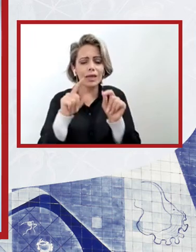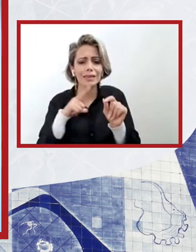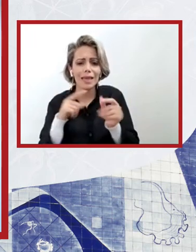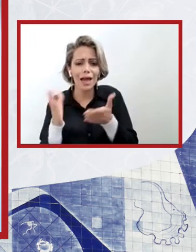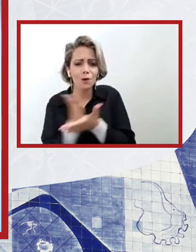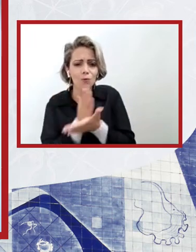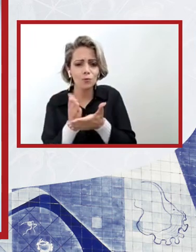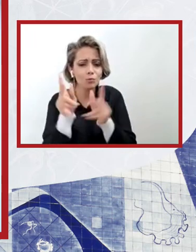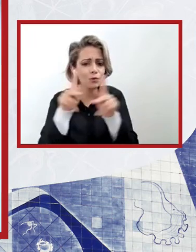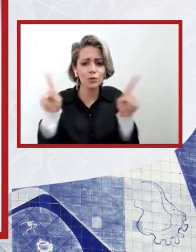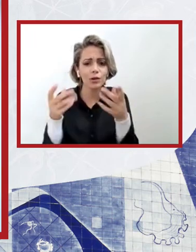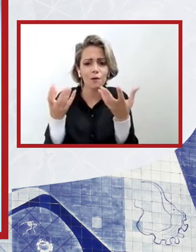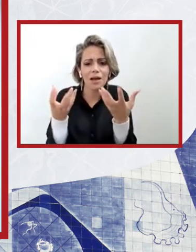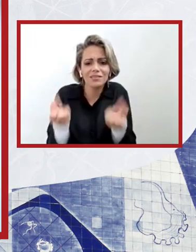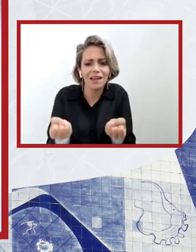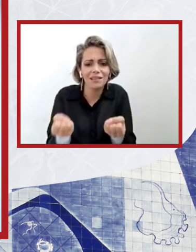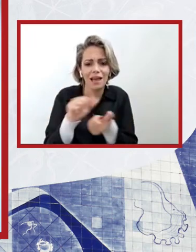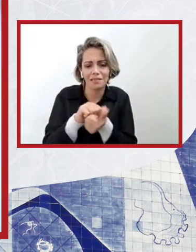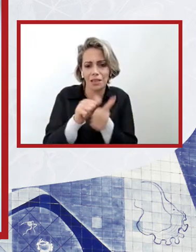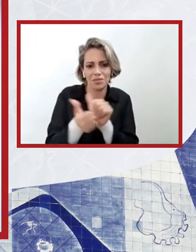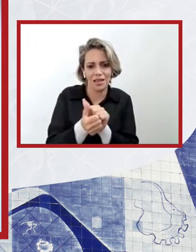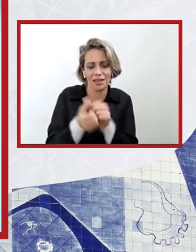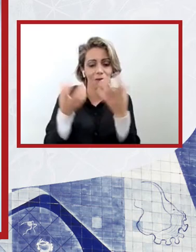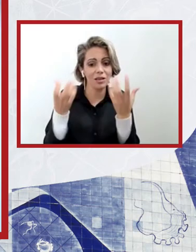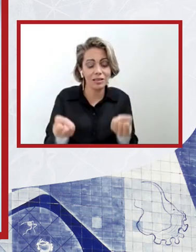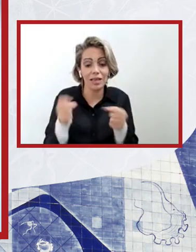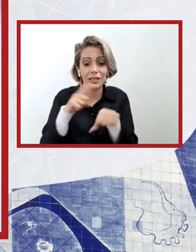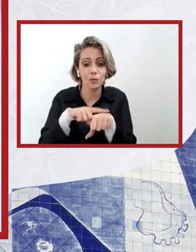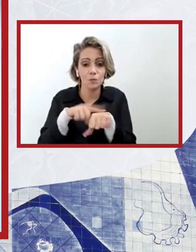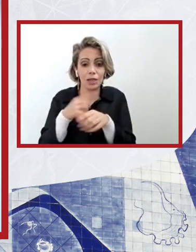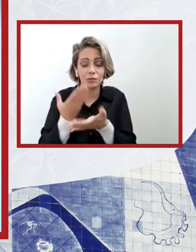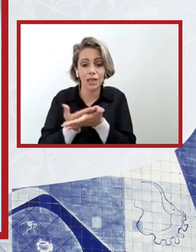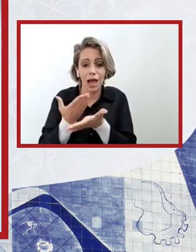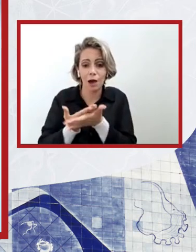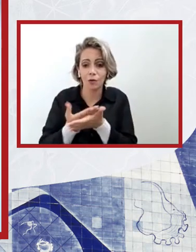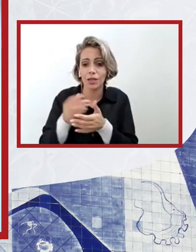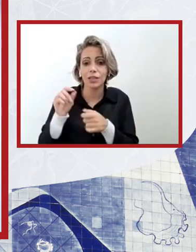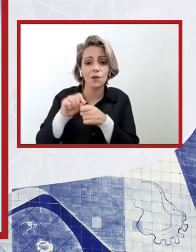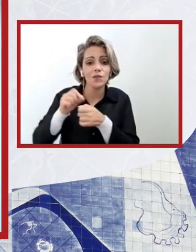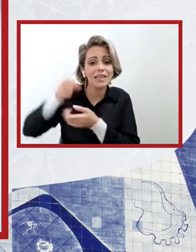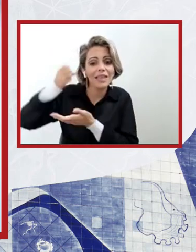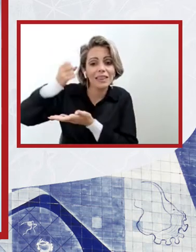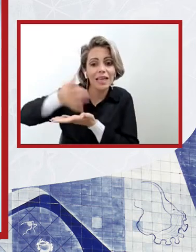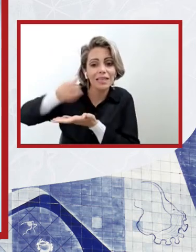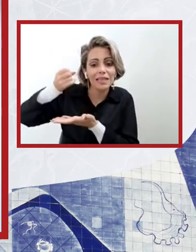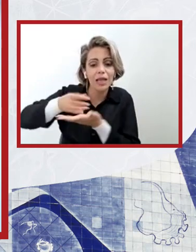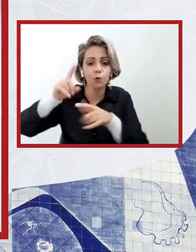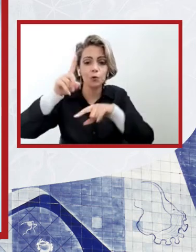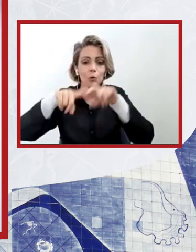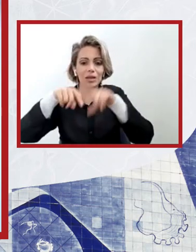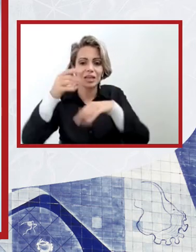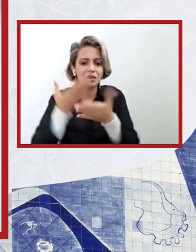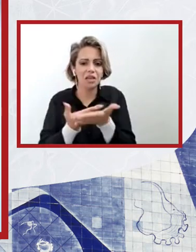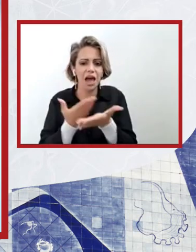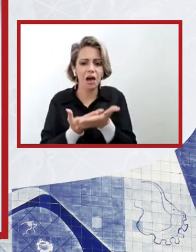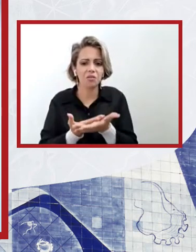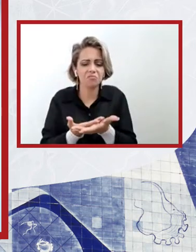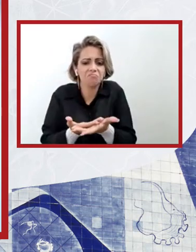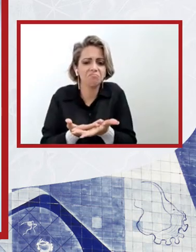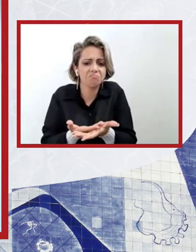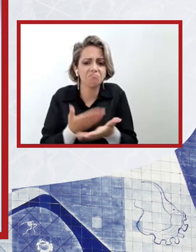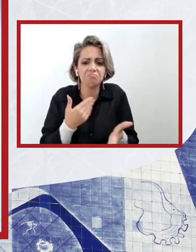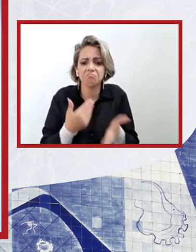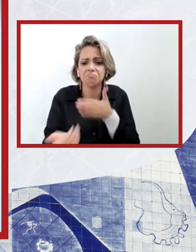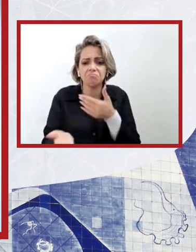não, no momento da aula, não audiodescrevem os materiais, não se importam se tem um aluno cego